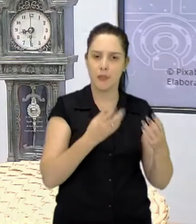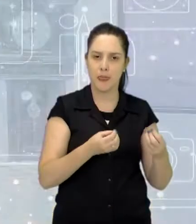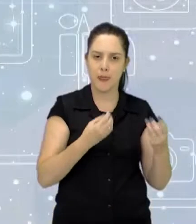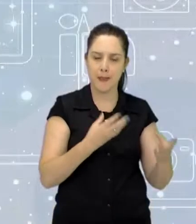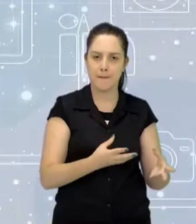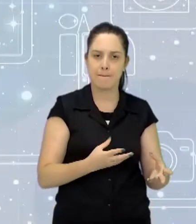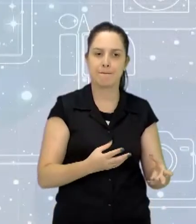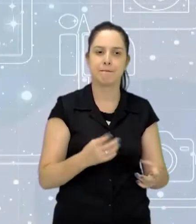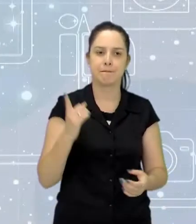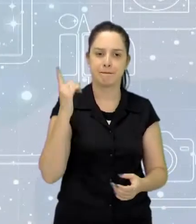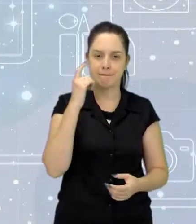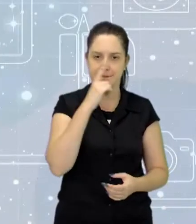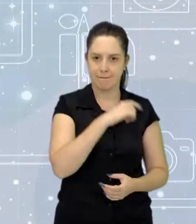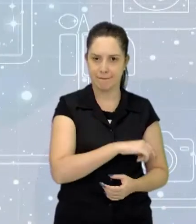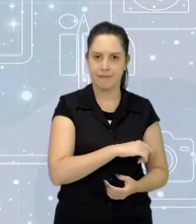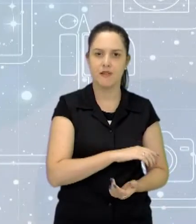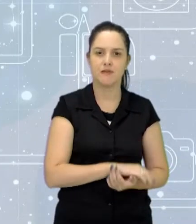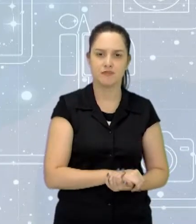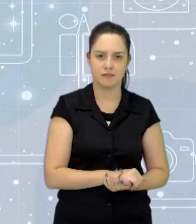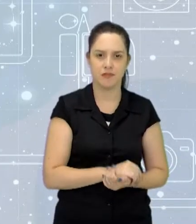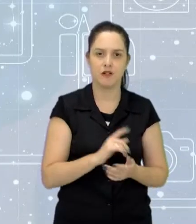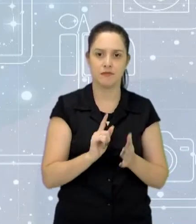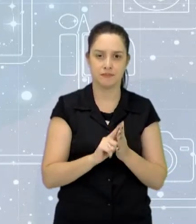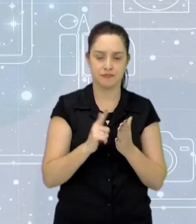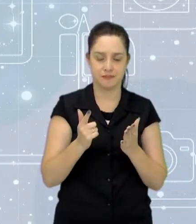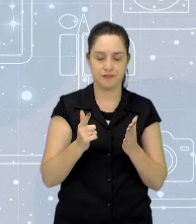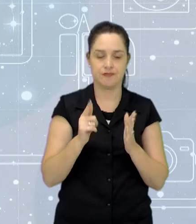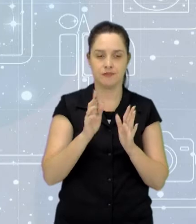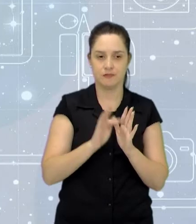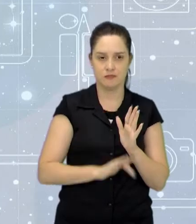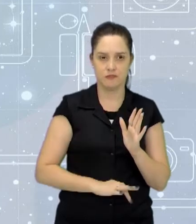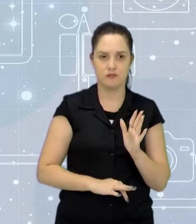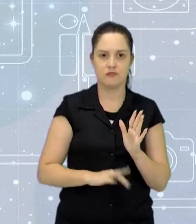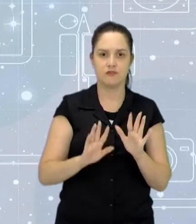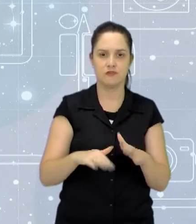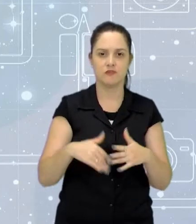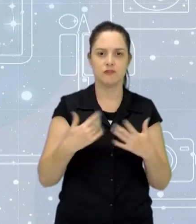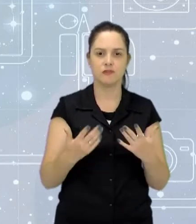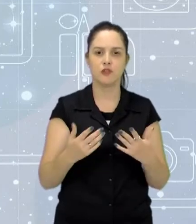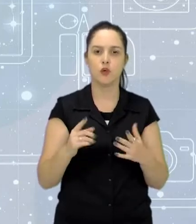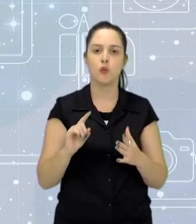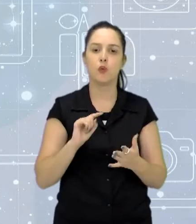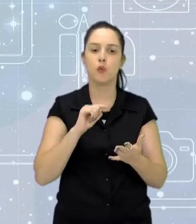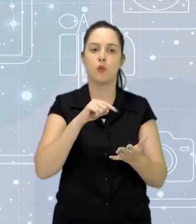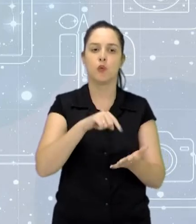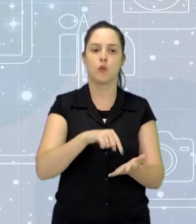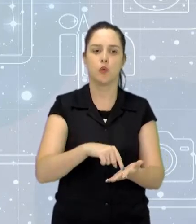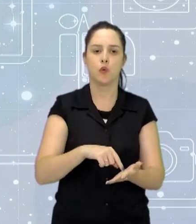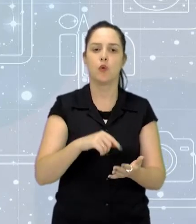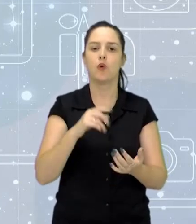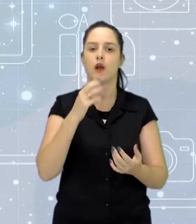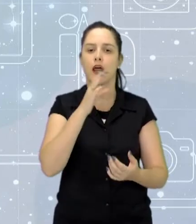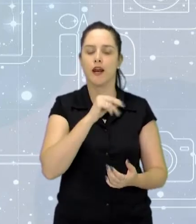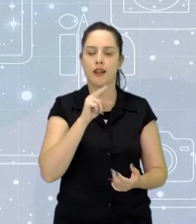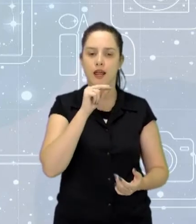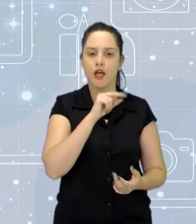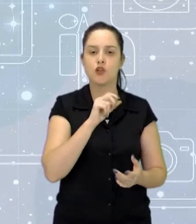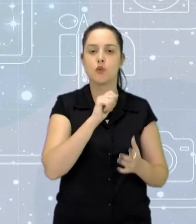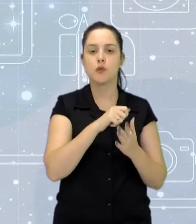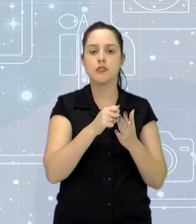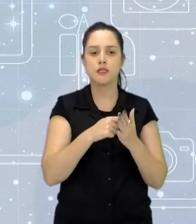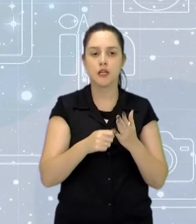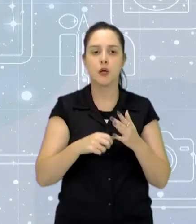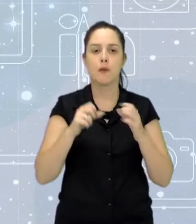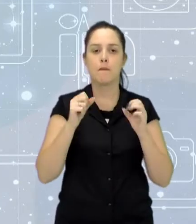jornalísticos. Isso. Então, os textos jornalísticos, eles chegam ao público-alvo por meio da oralidade ou da escrita e podem ser veiculados